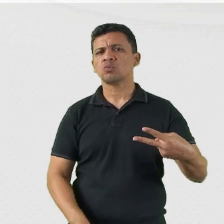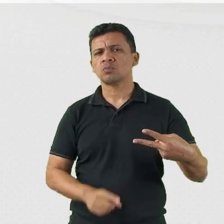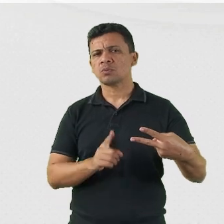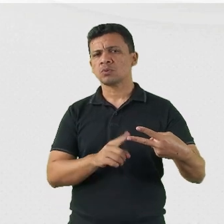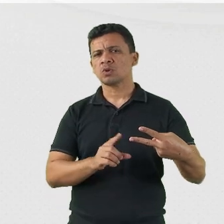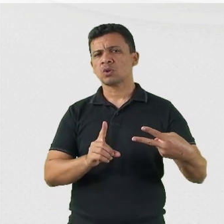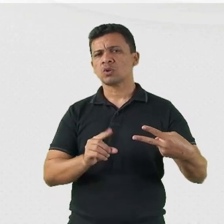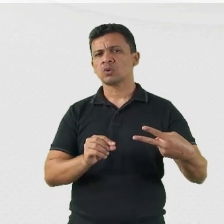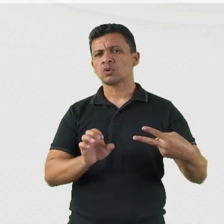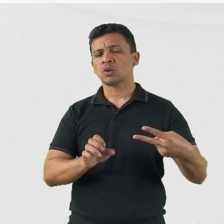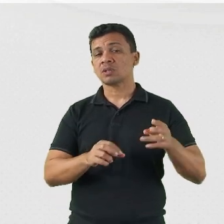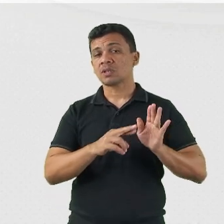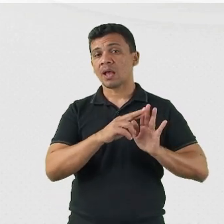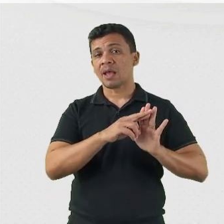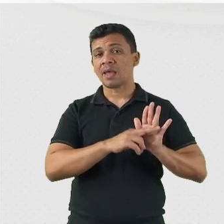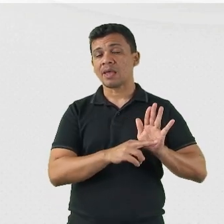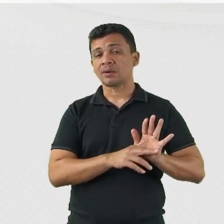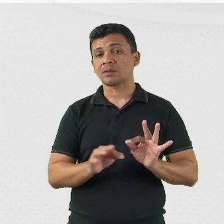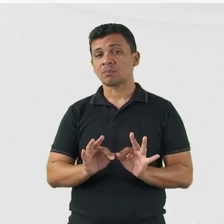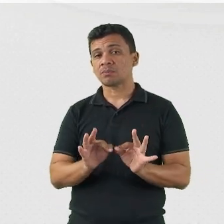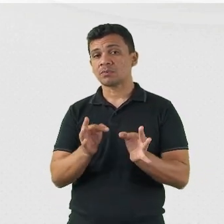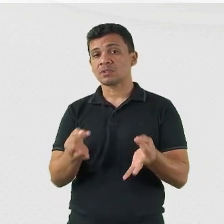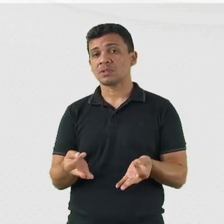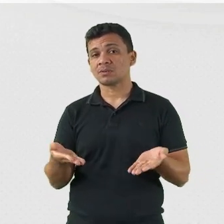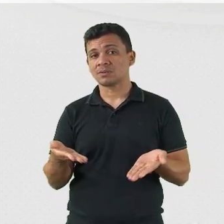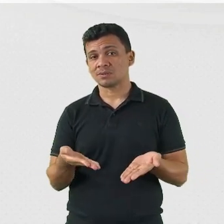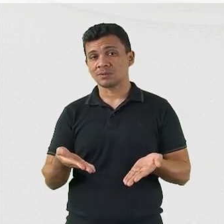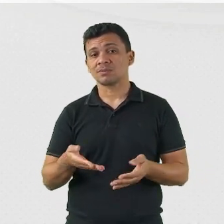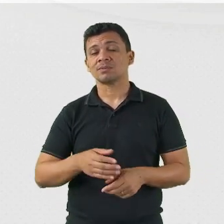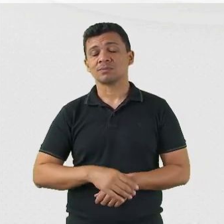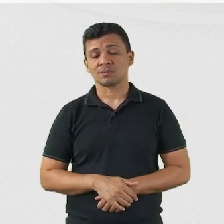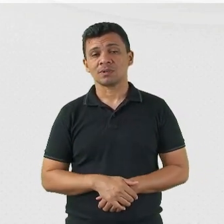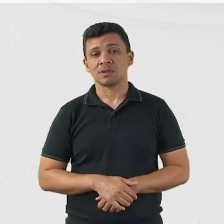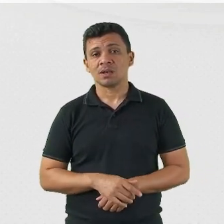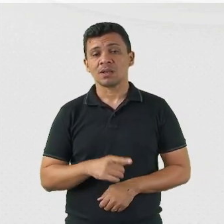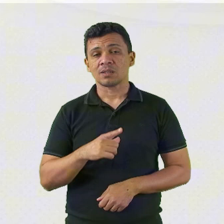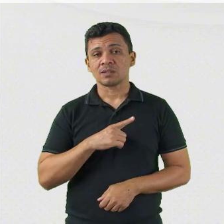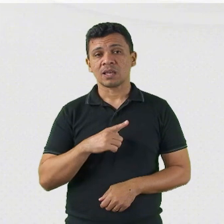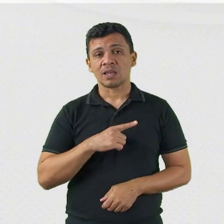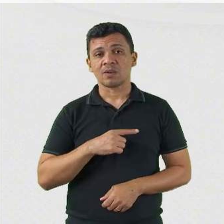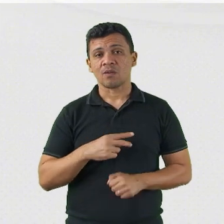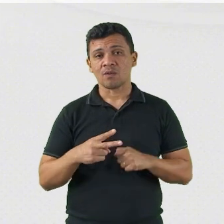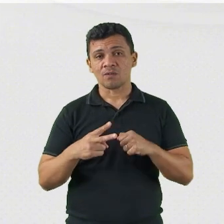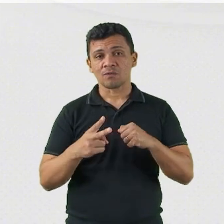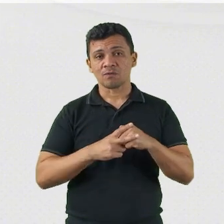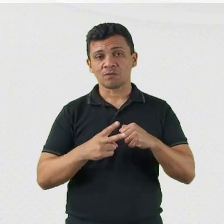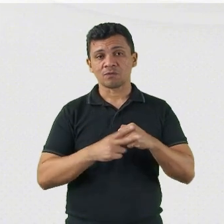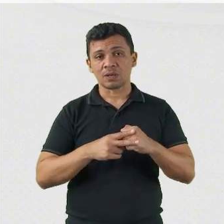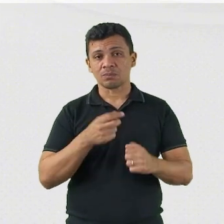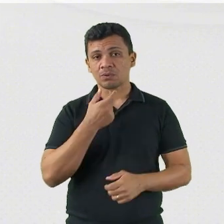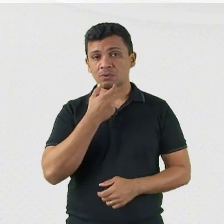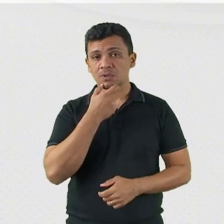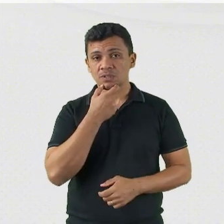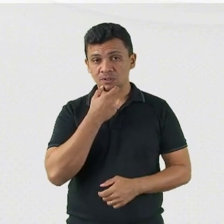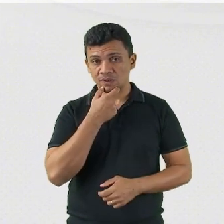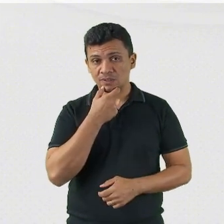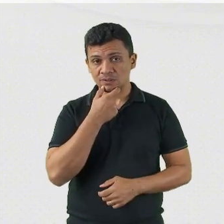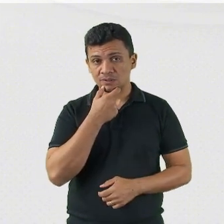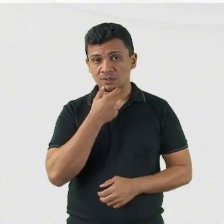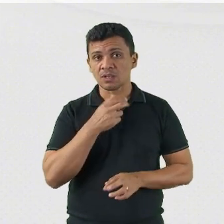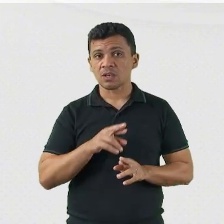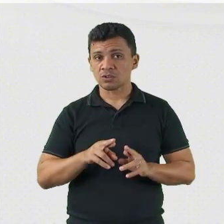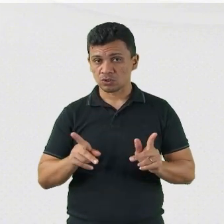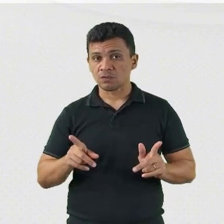às regrinhas do simple present. Quando a gente trata de conjugação verbal em inglês, a gente tem